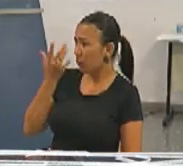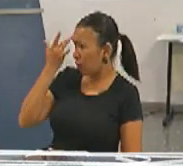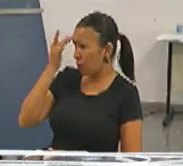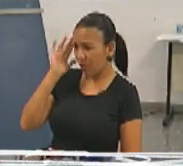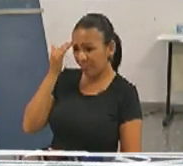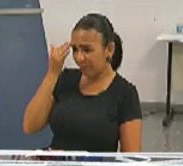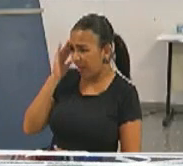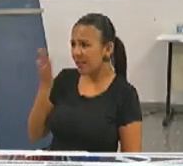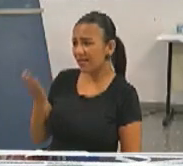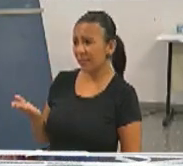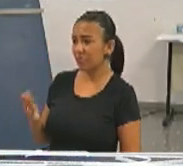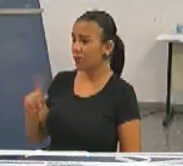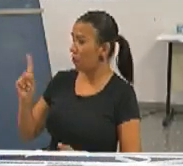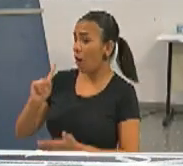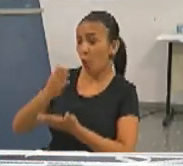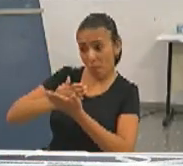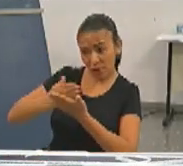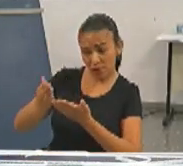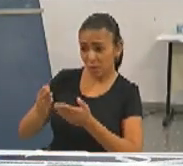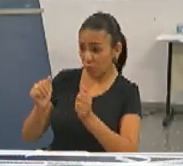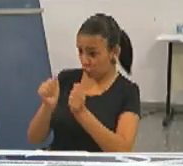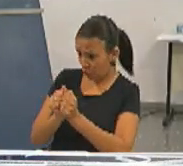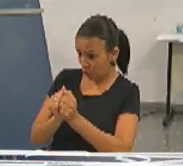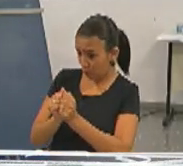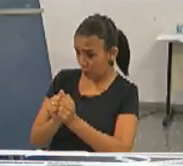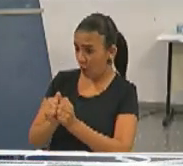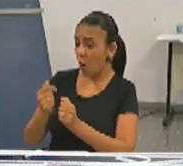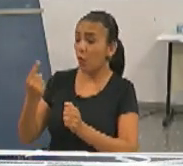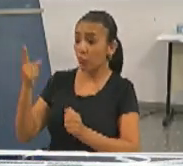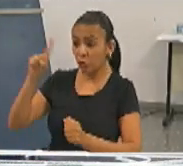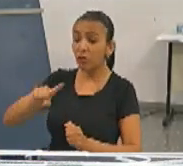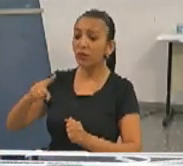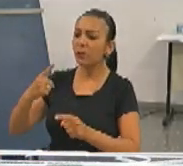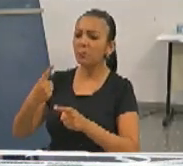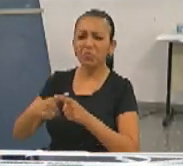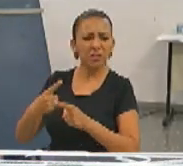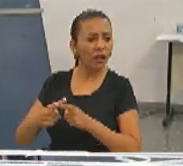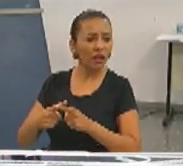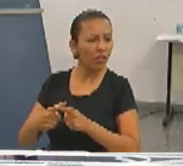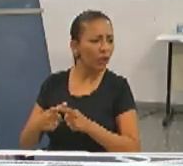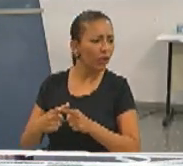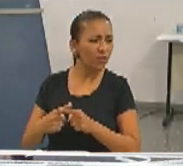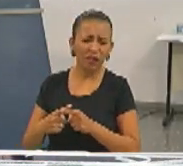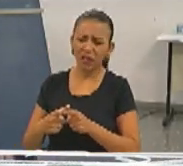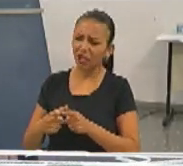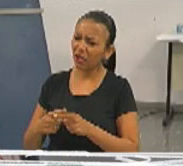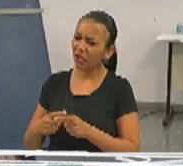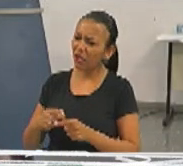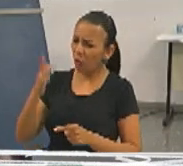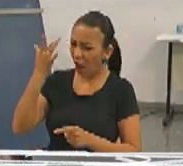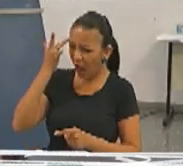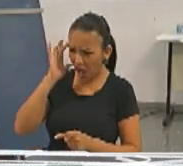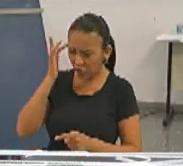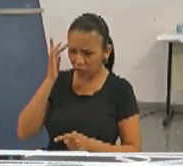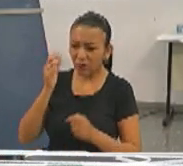Não começamos com a outra chapa, com as outras chapas. Por quê? Do que você... Eu acho que eu posso... Né?